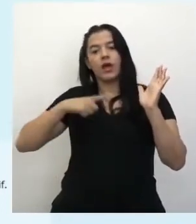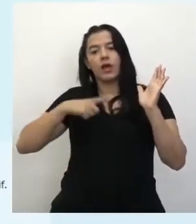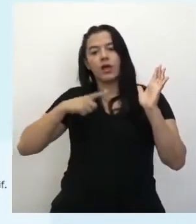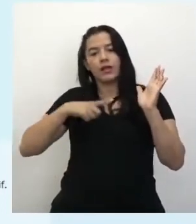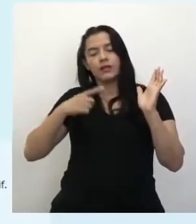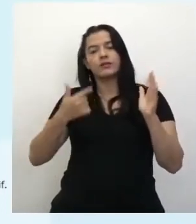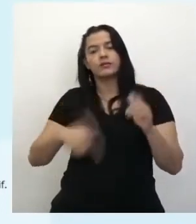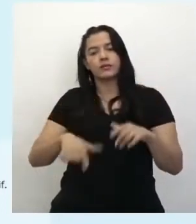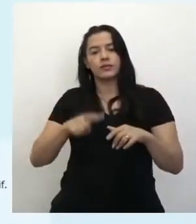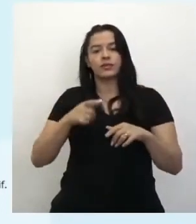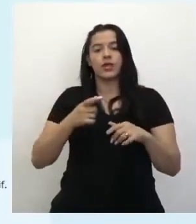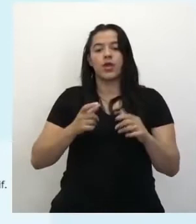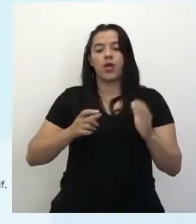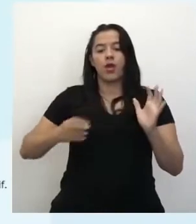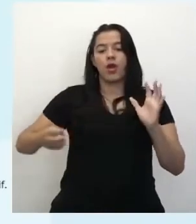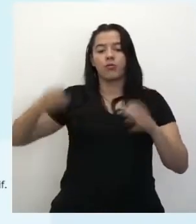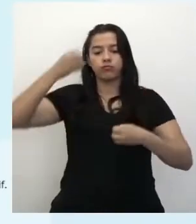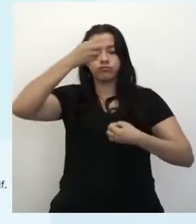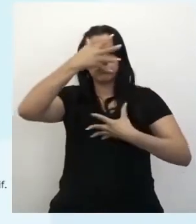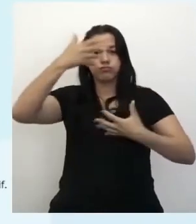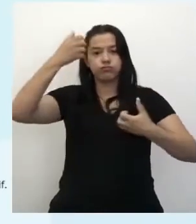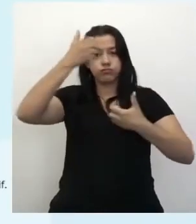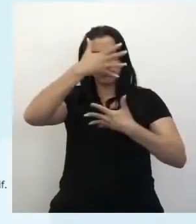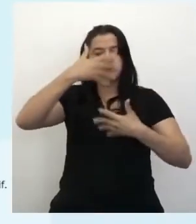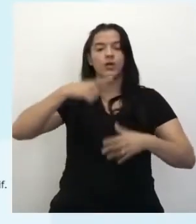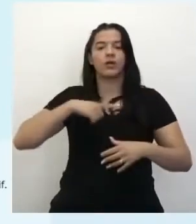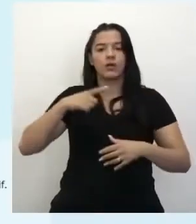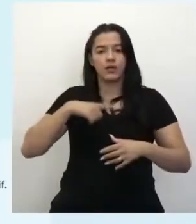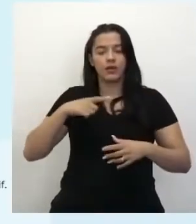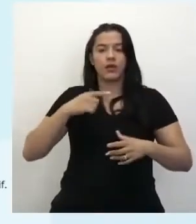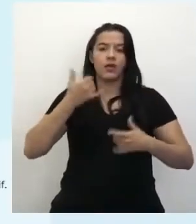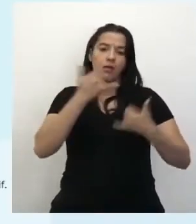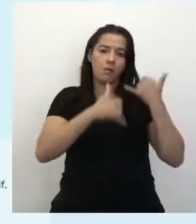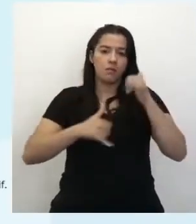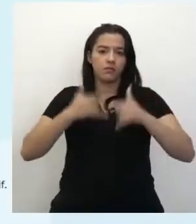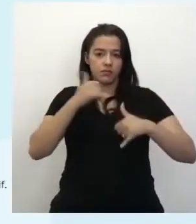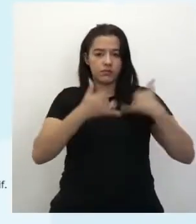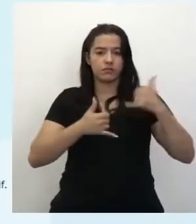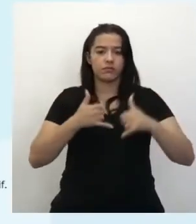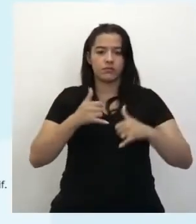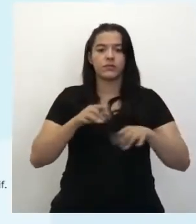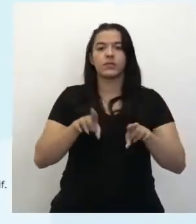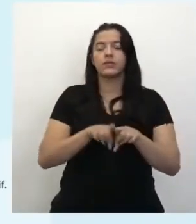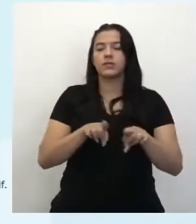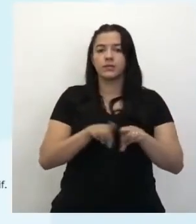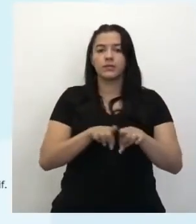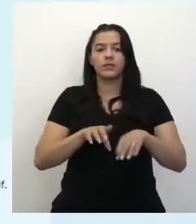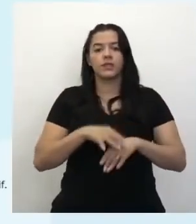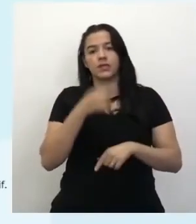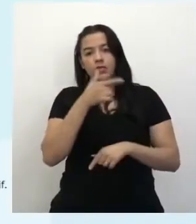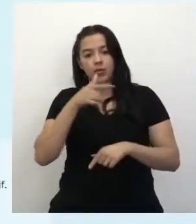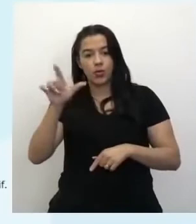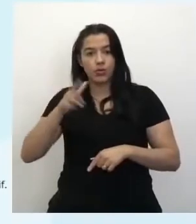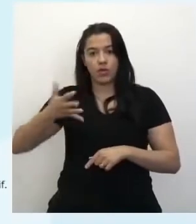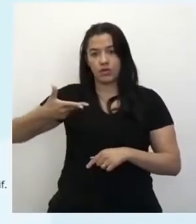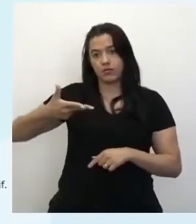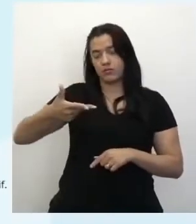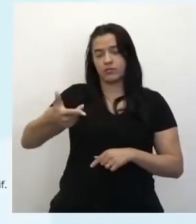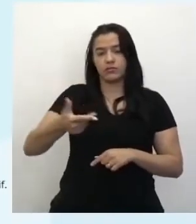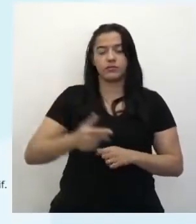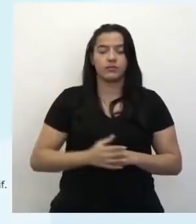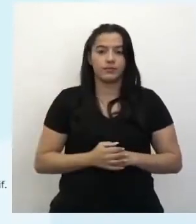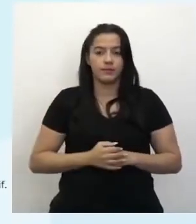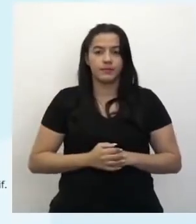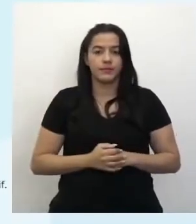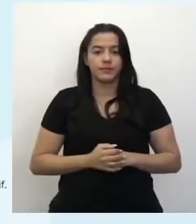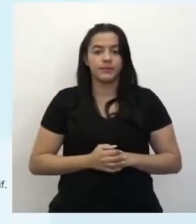impulsos nervosos que você está vendo passar aí, são uns impulsos elétricos, com a bainha de mielina eles têm uma outra velocidade, tá